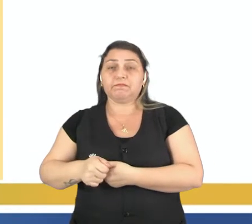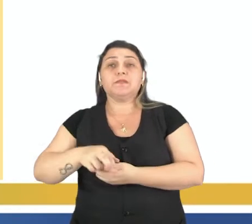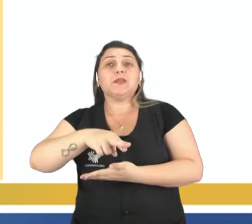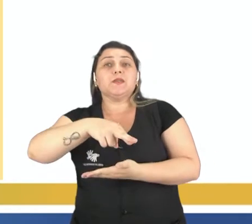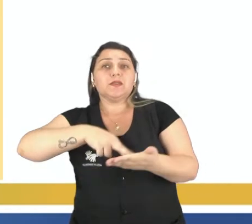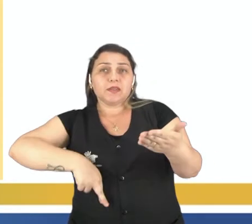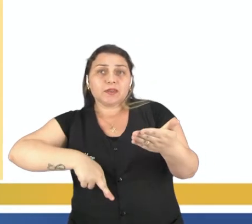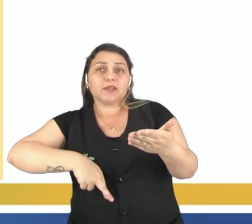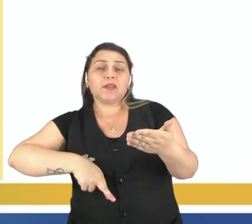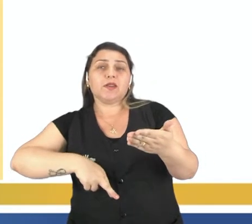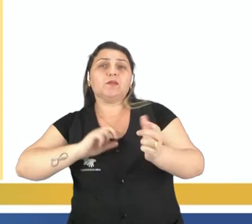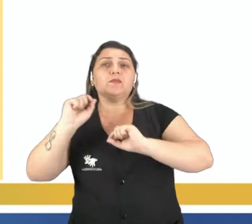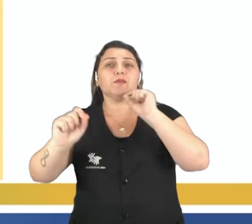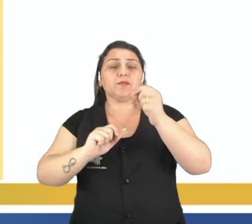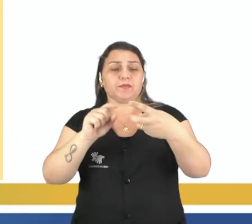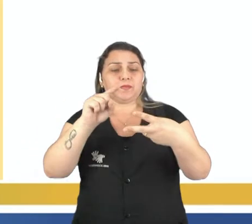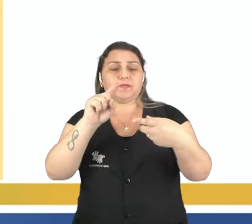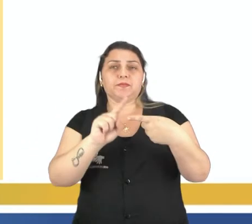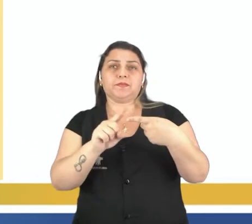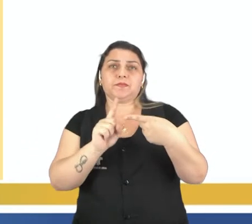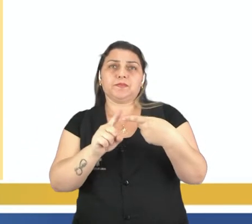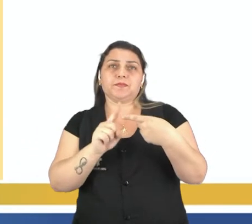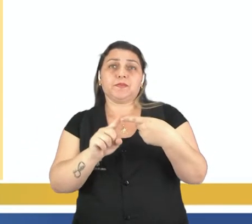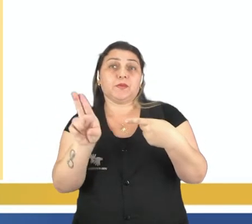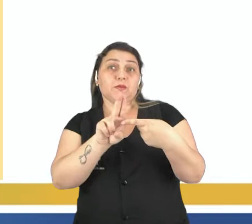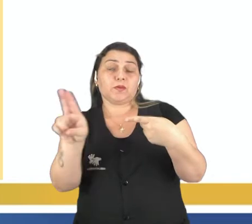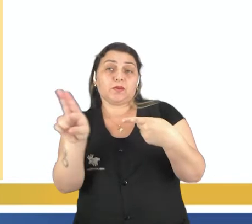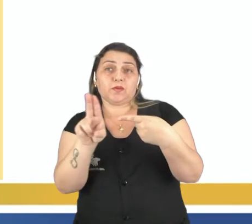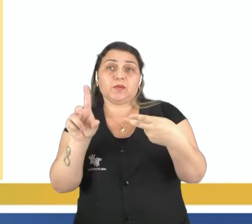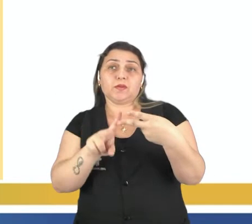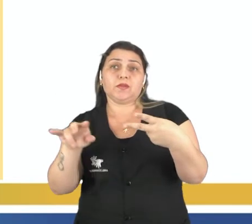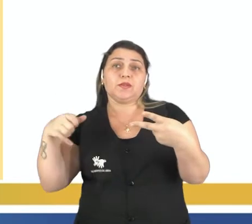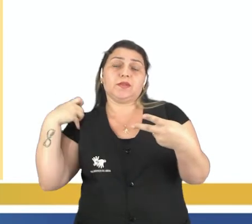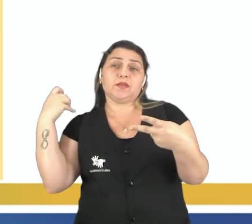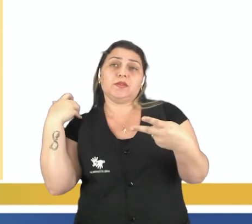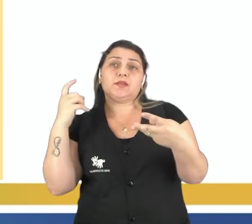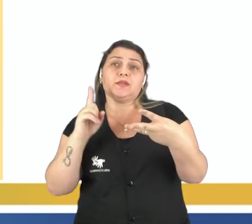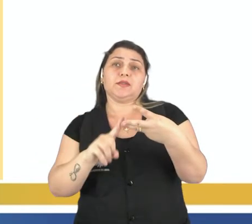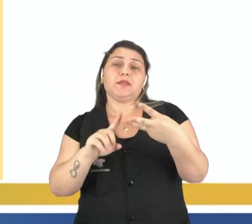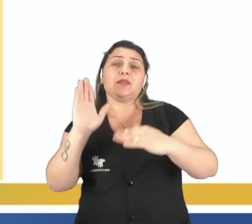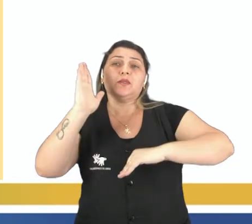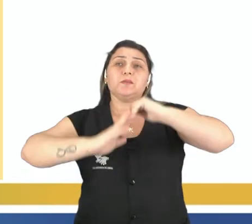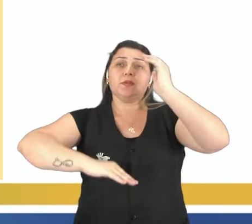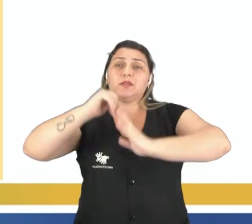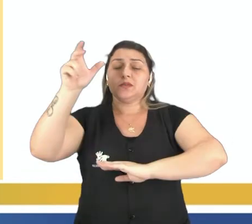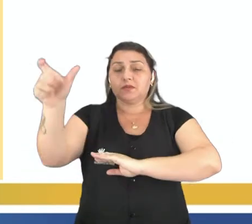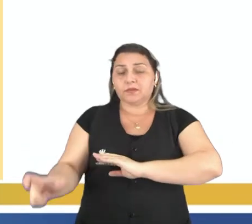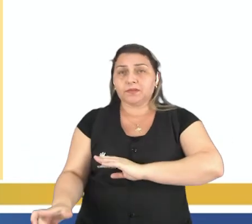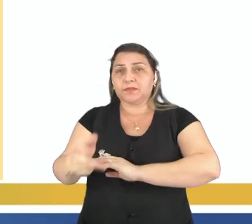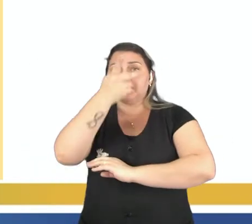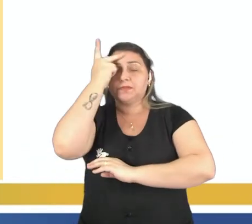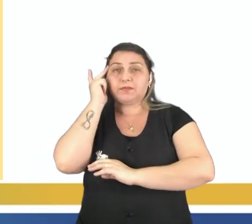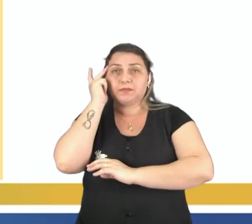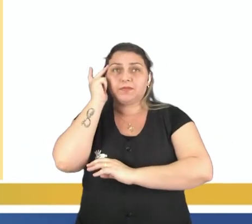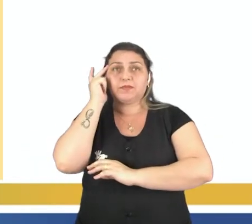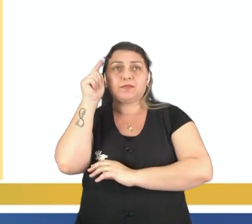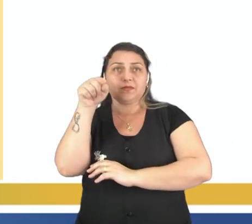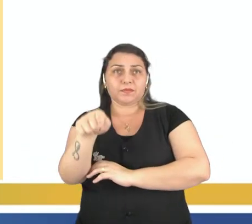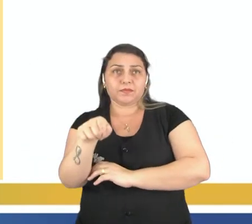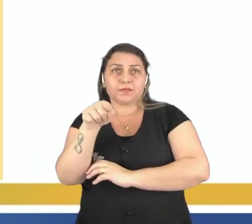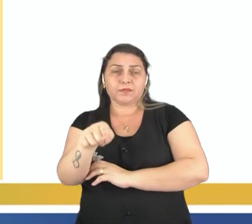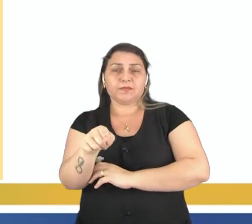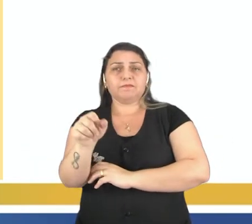deve contemplar os seguintes pontos: o nome, a idade e a função do entrevistado. E